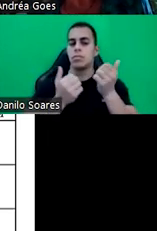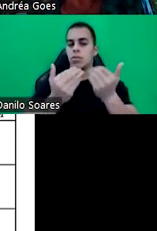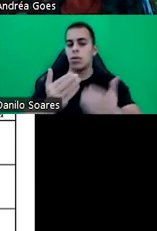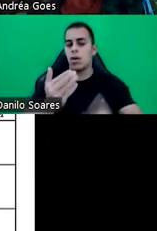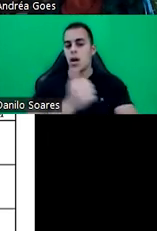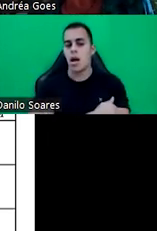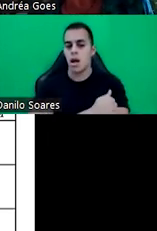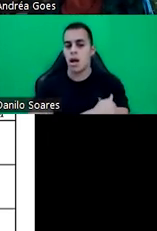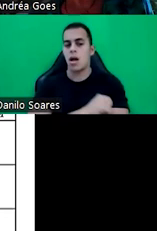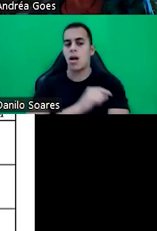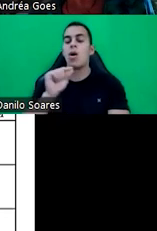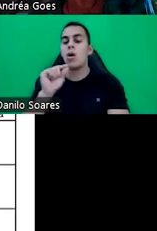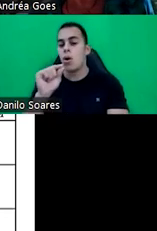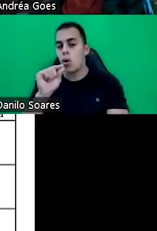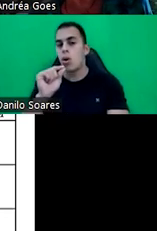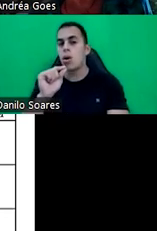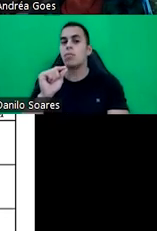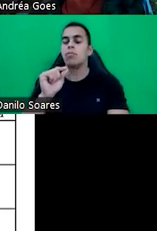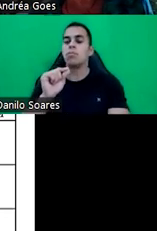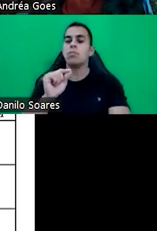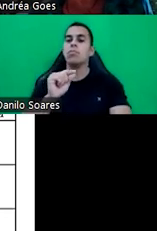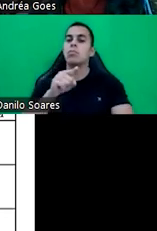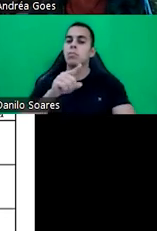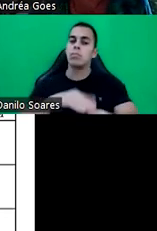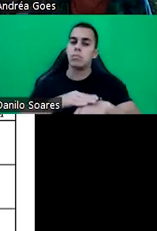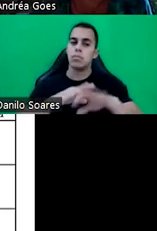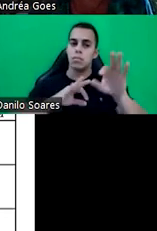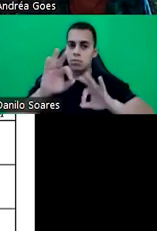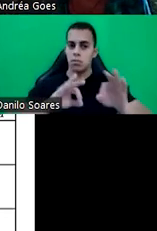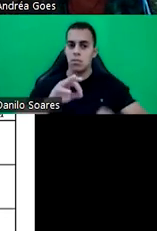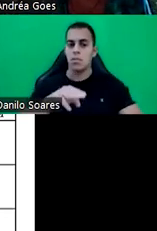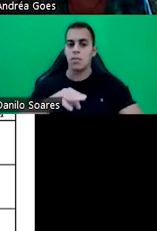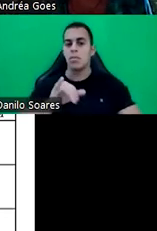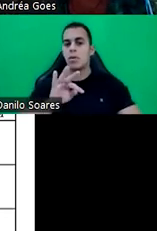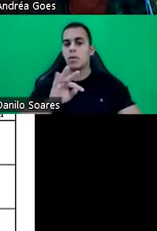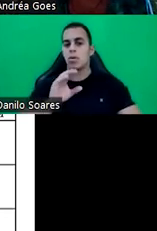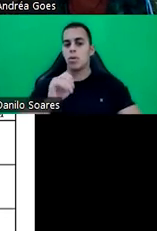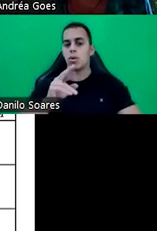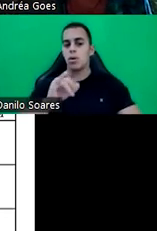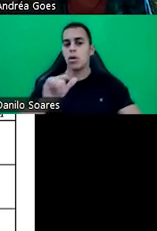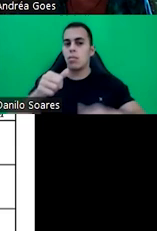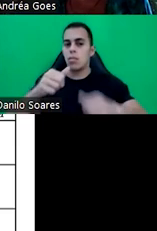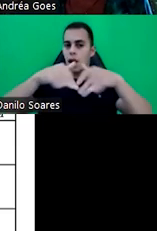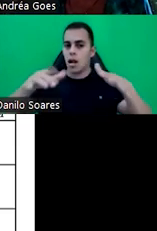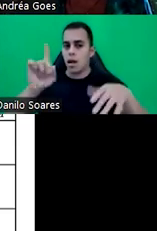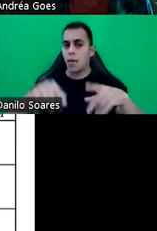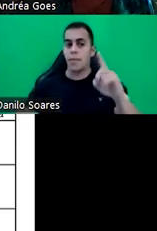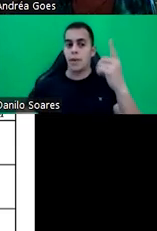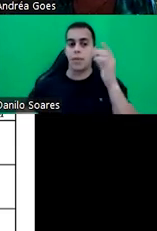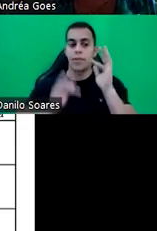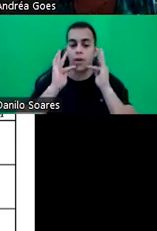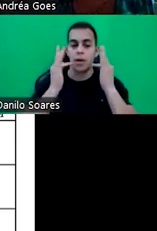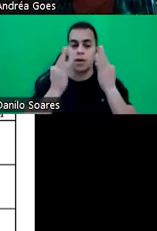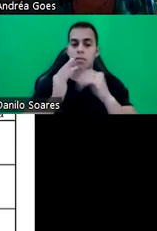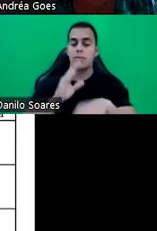as diferentes linhagens mitocondriais presentes nessa família, desde lá da primeira família